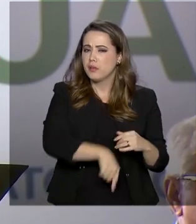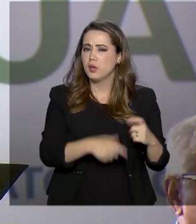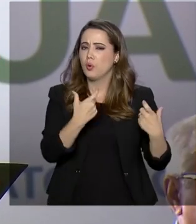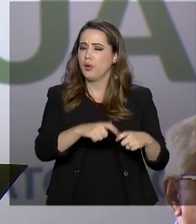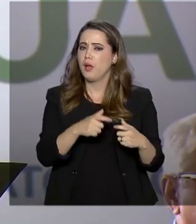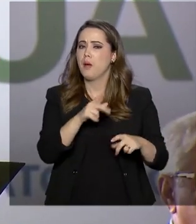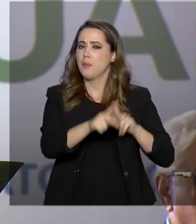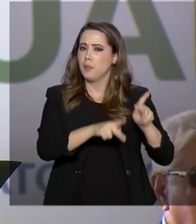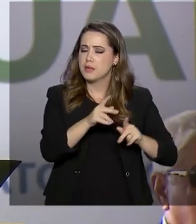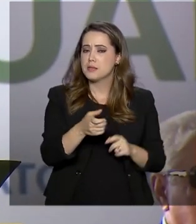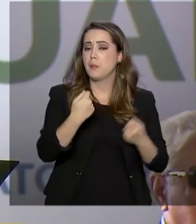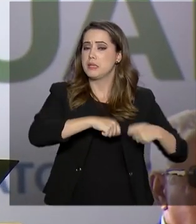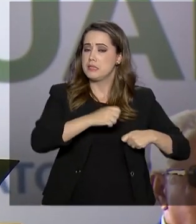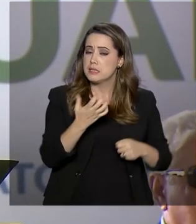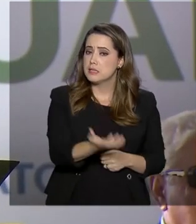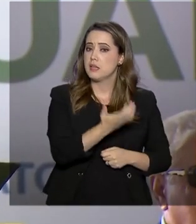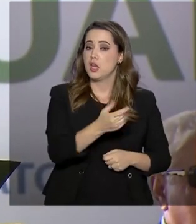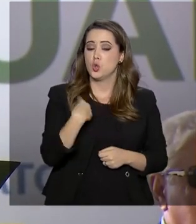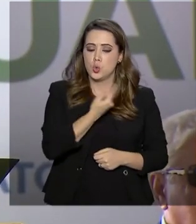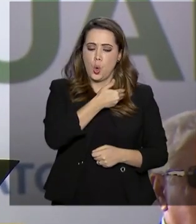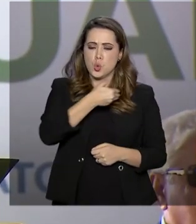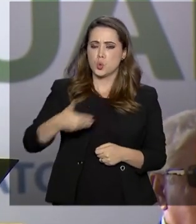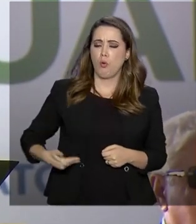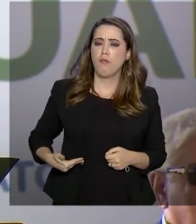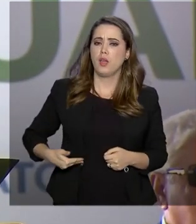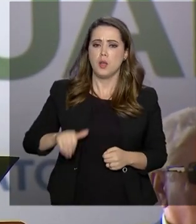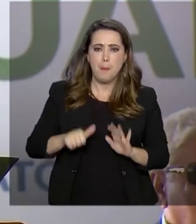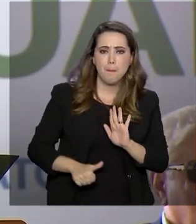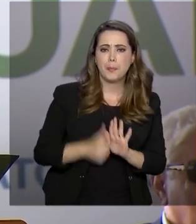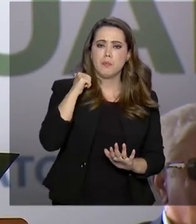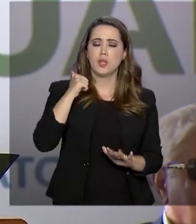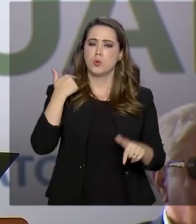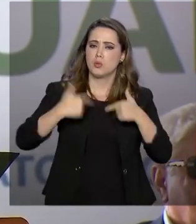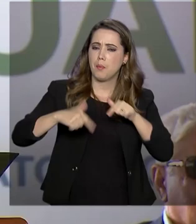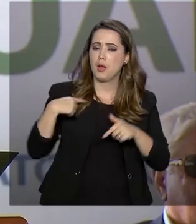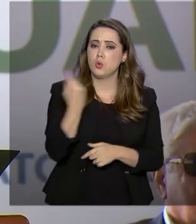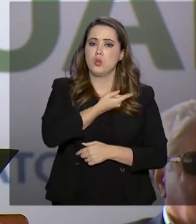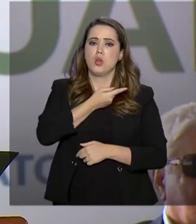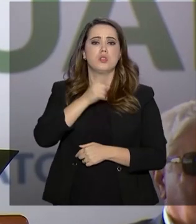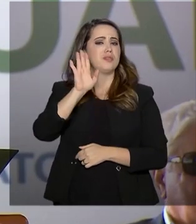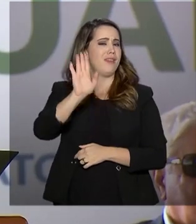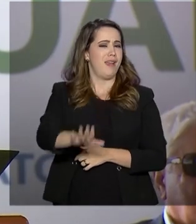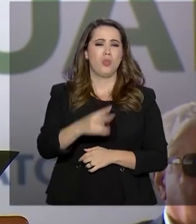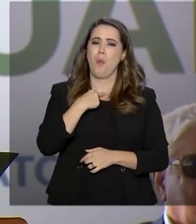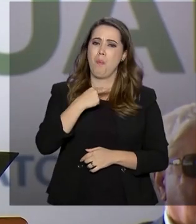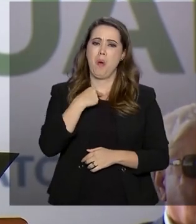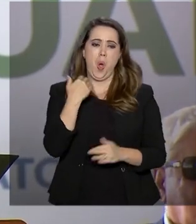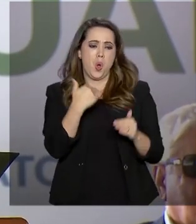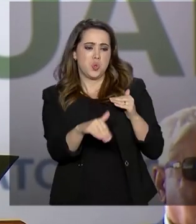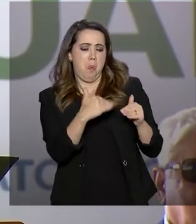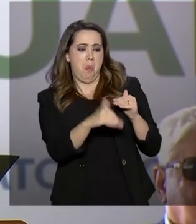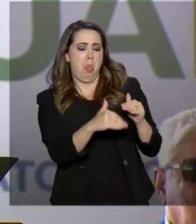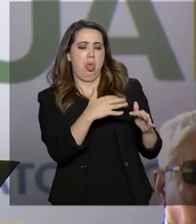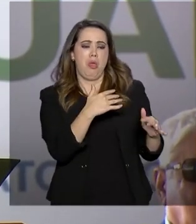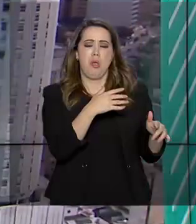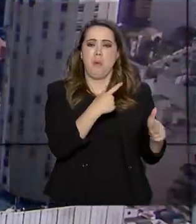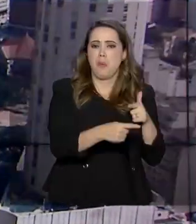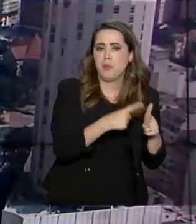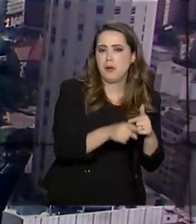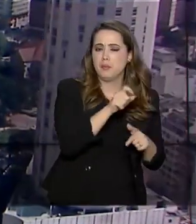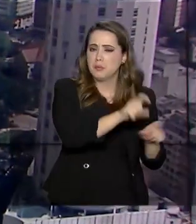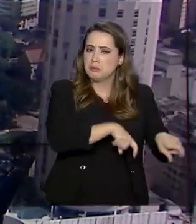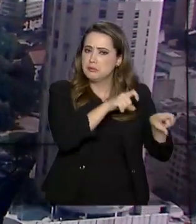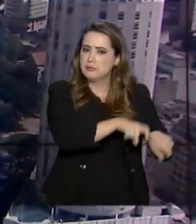e que o povo que é e nós do governo a primeira missão nossa é não atrapalhar quem quer produzir